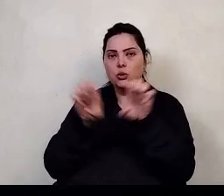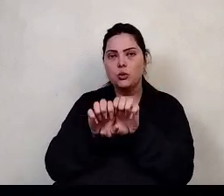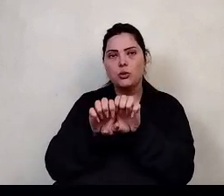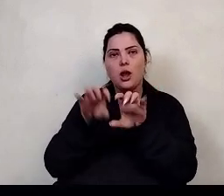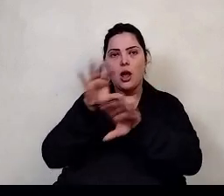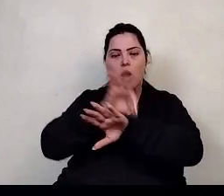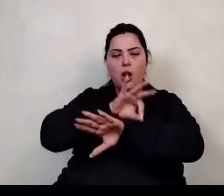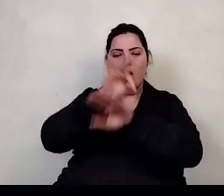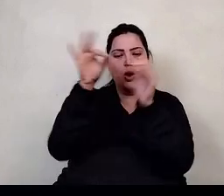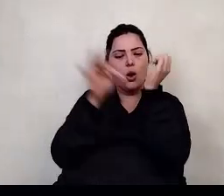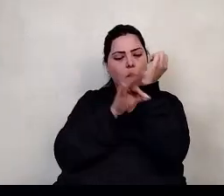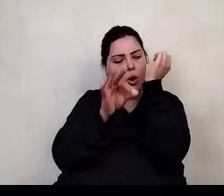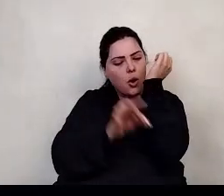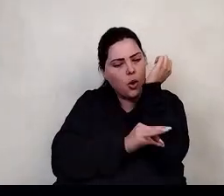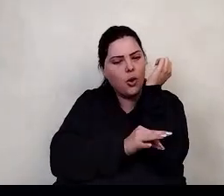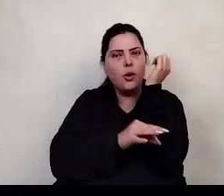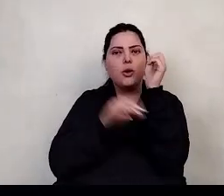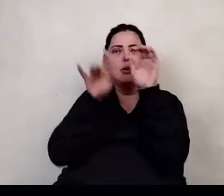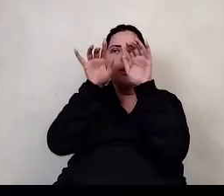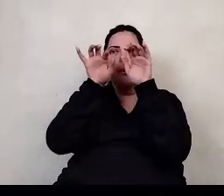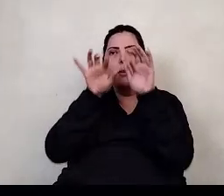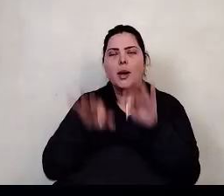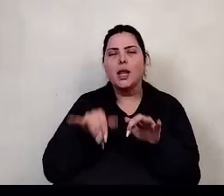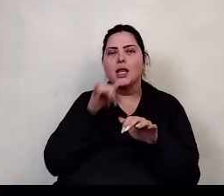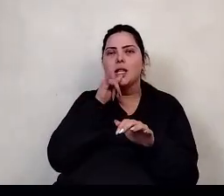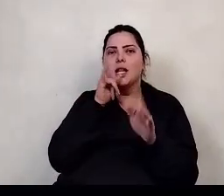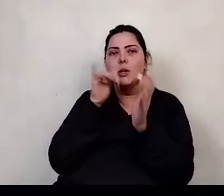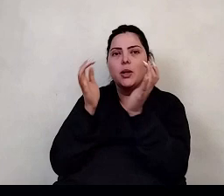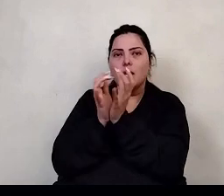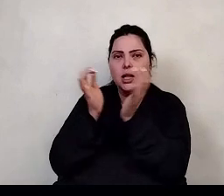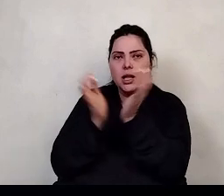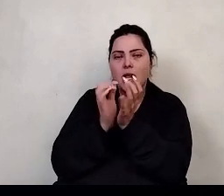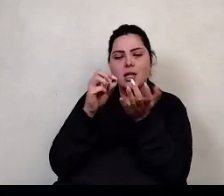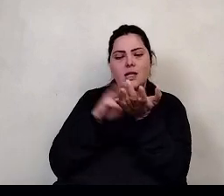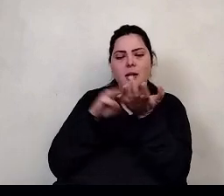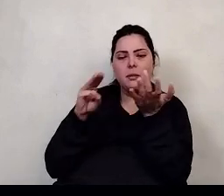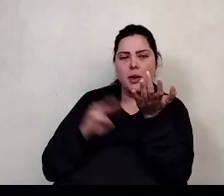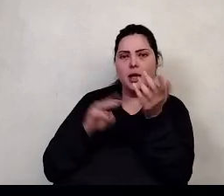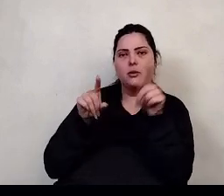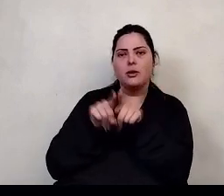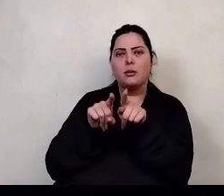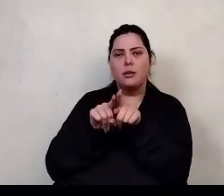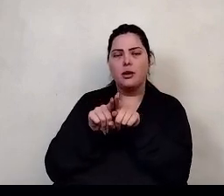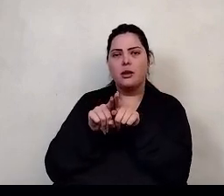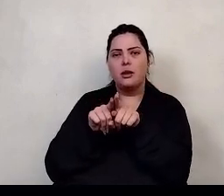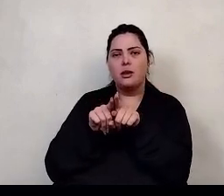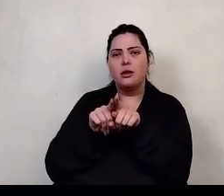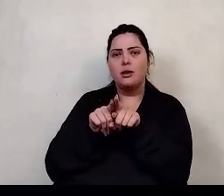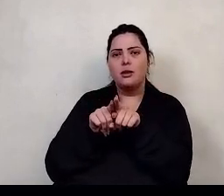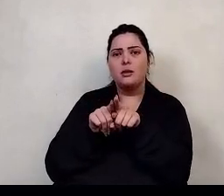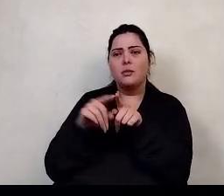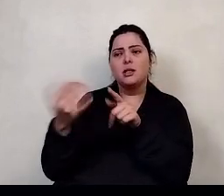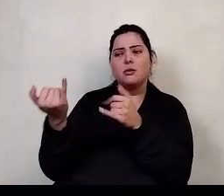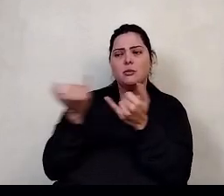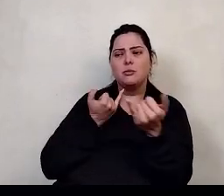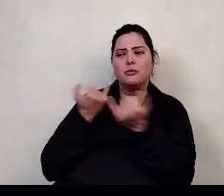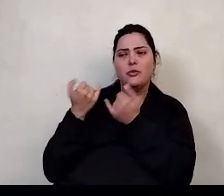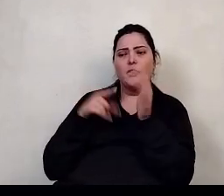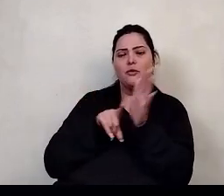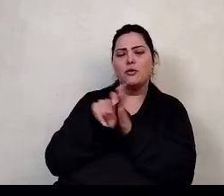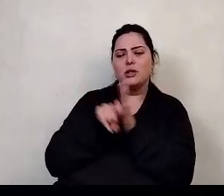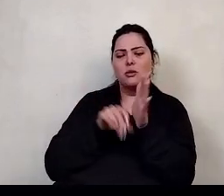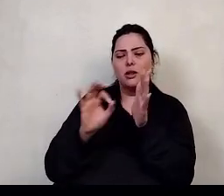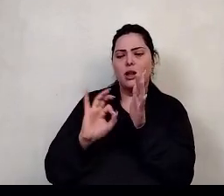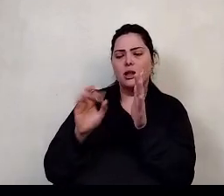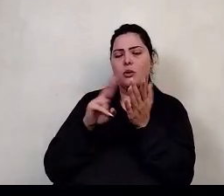os pacotes que estão sendo testados, as classes que estão sendo testadas, os métodos que estão sendo testados. Isso não me fala nada sobre as funcionalidades. Então, os relatórios de